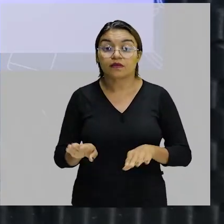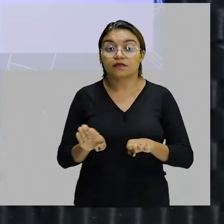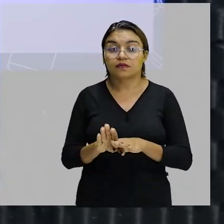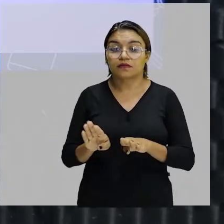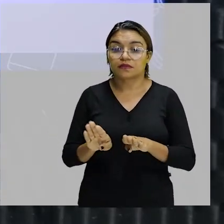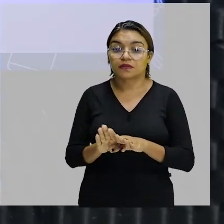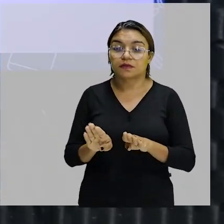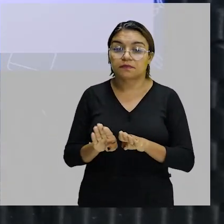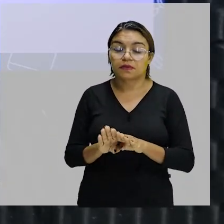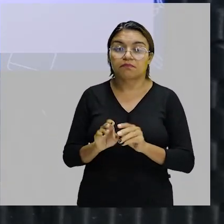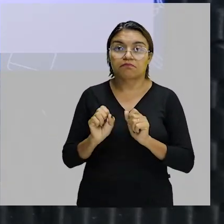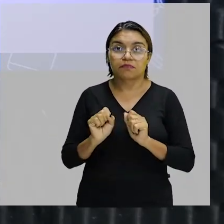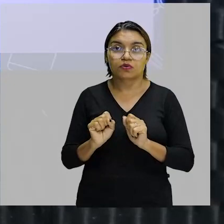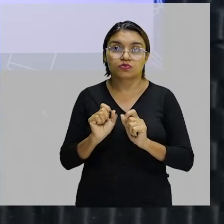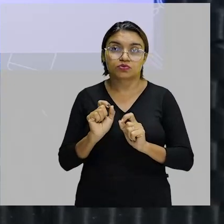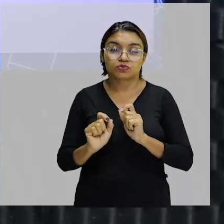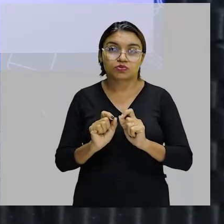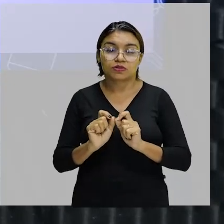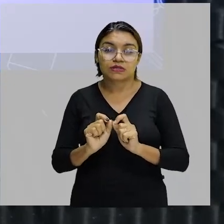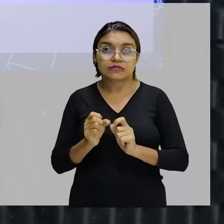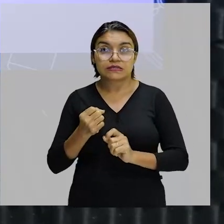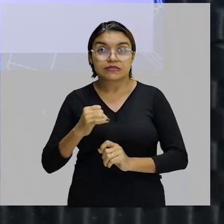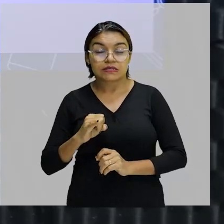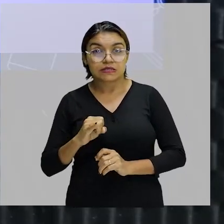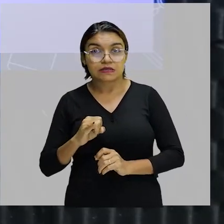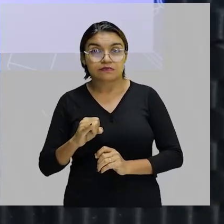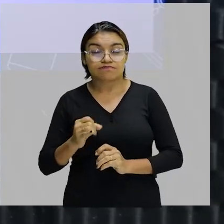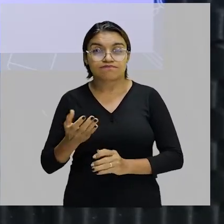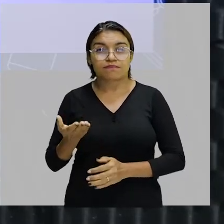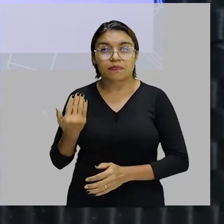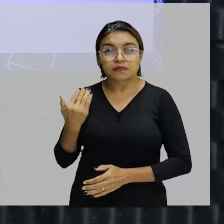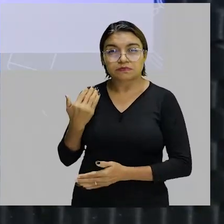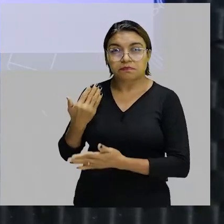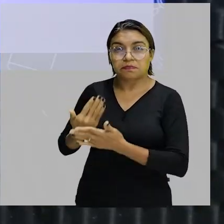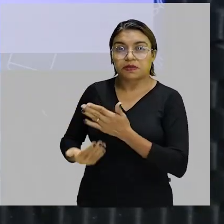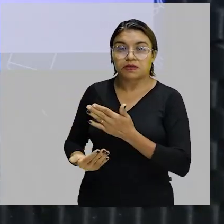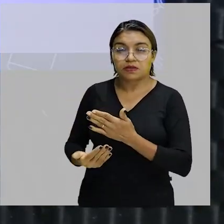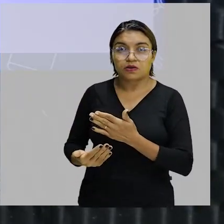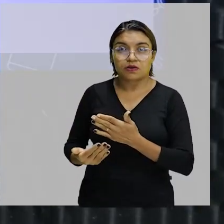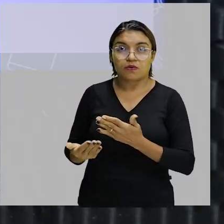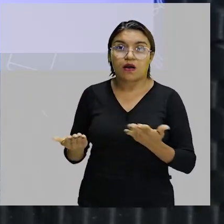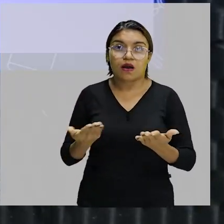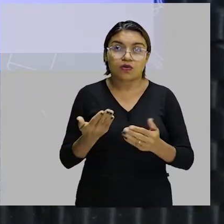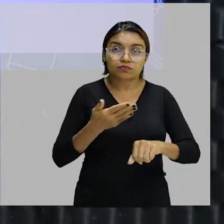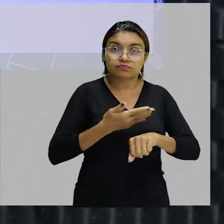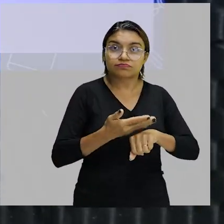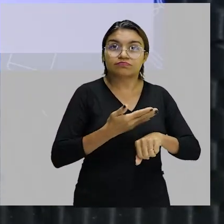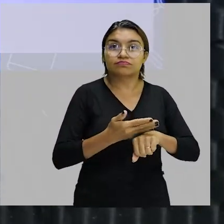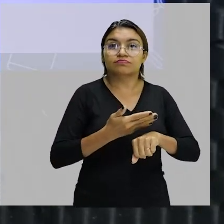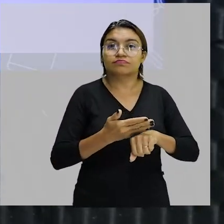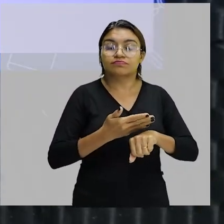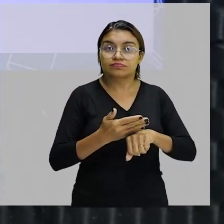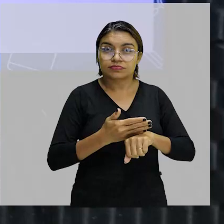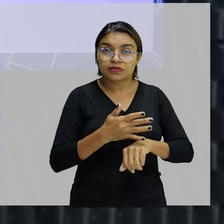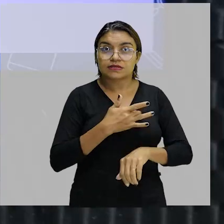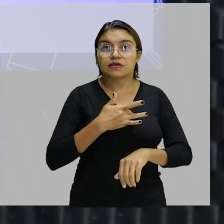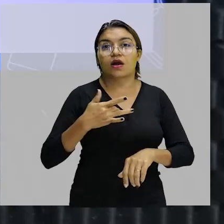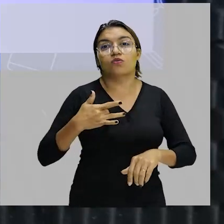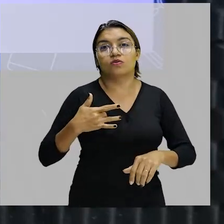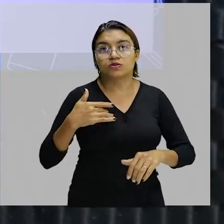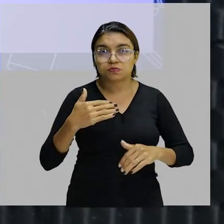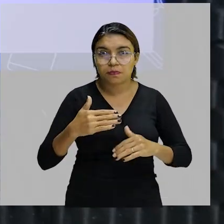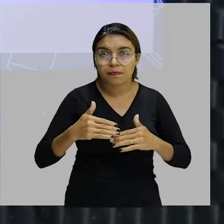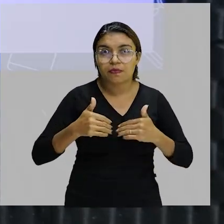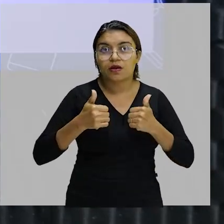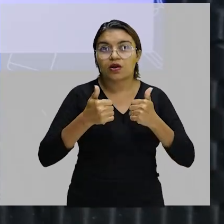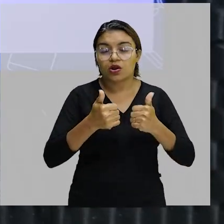pode recuperar algo que ele tenha perdido, caso ele tenha a prática de atividades físicas, de